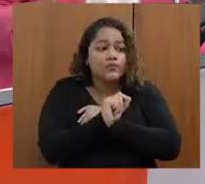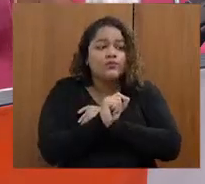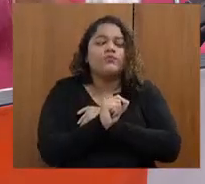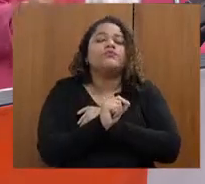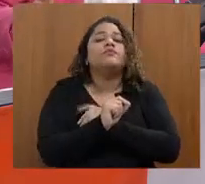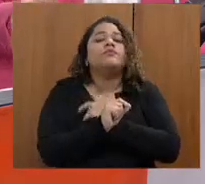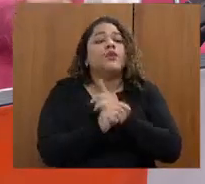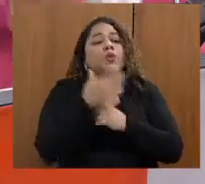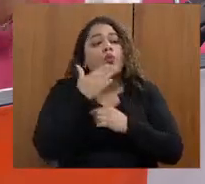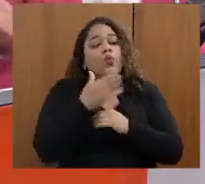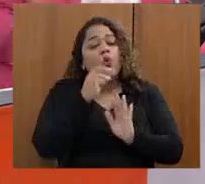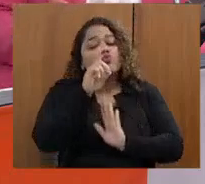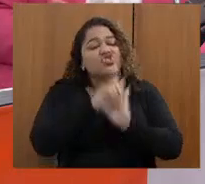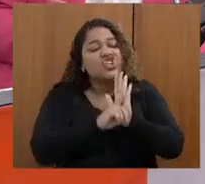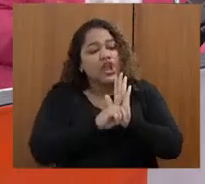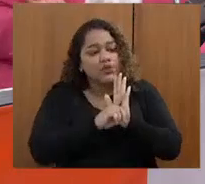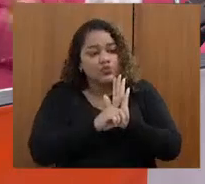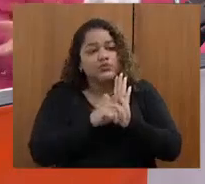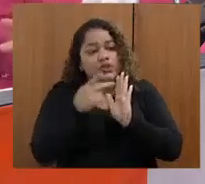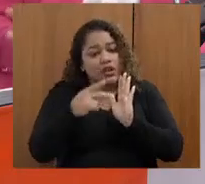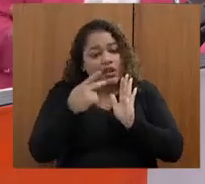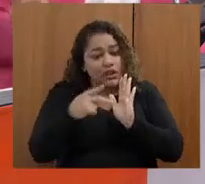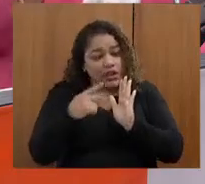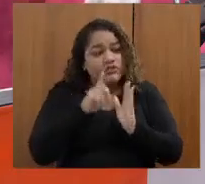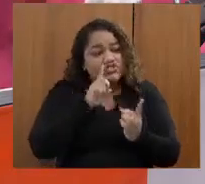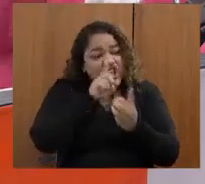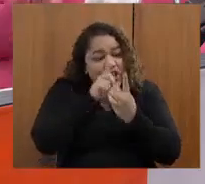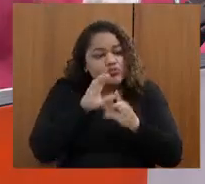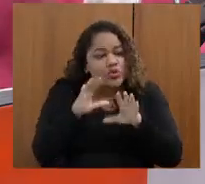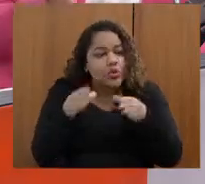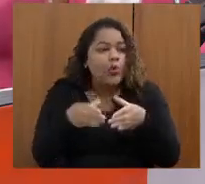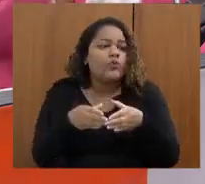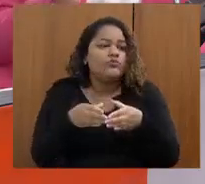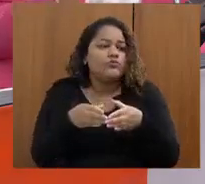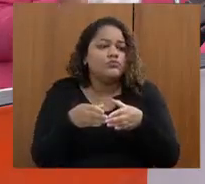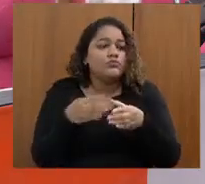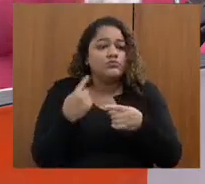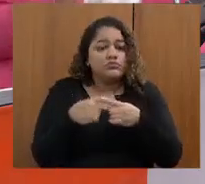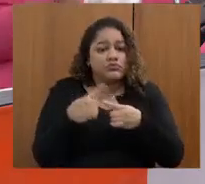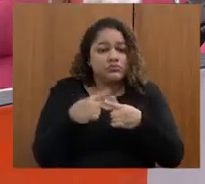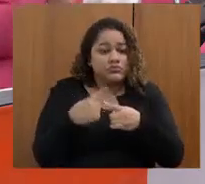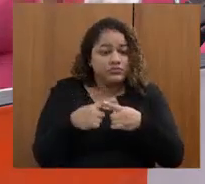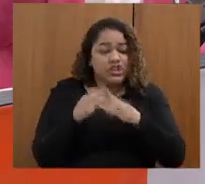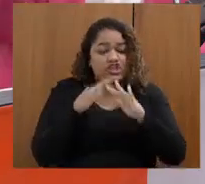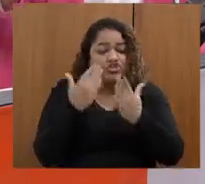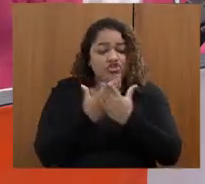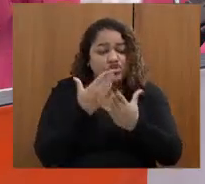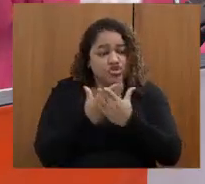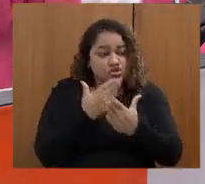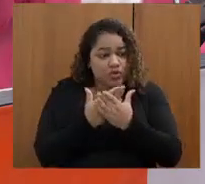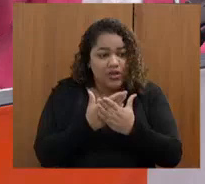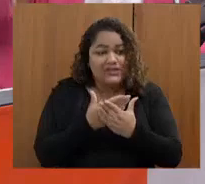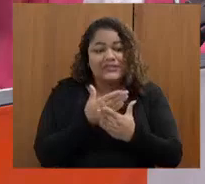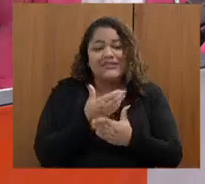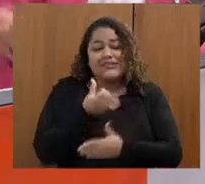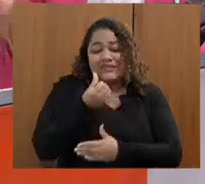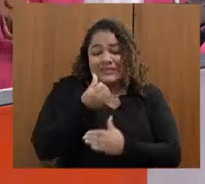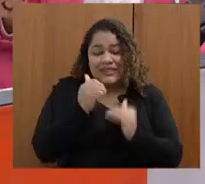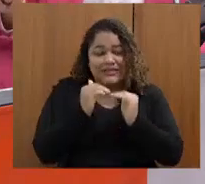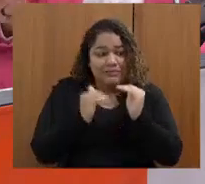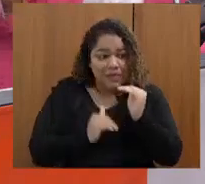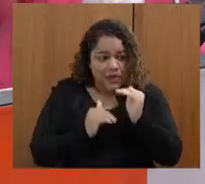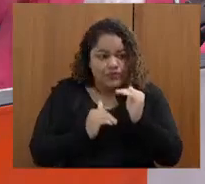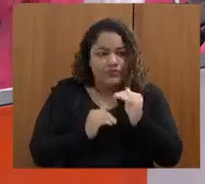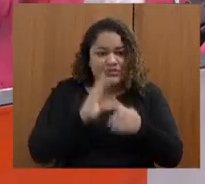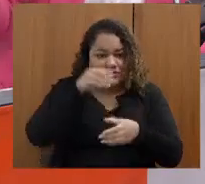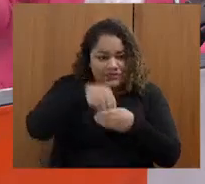que eles têm é o atendimento coletivo nessas escolas todas as cidades com menos seis escolas estaduais estão privadas de um serviço do estado